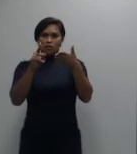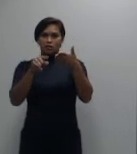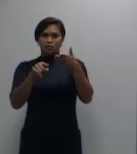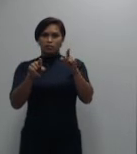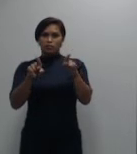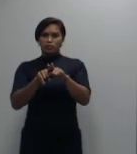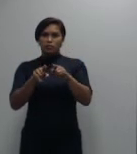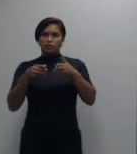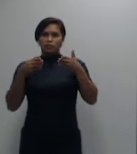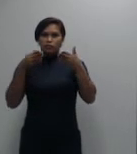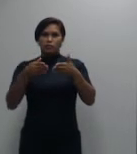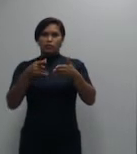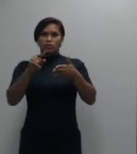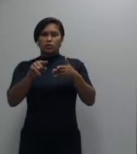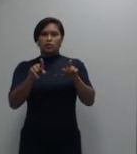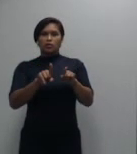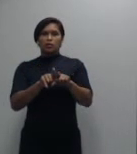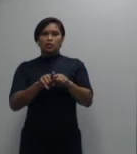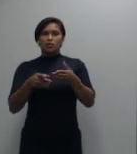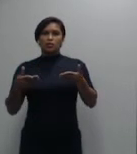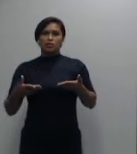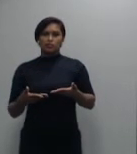a questão